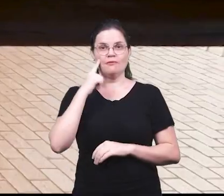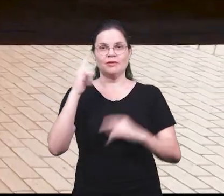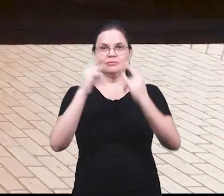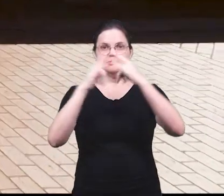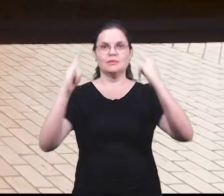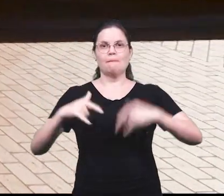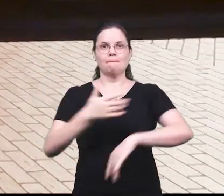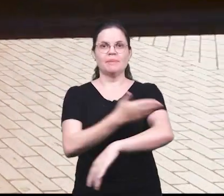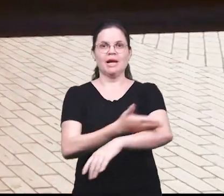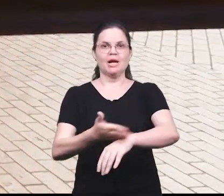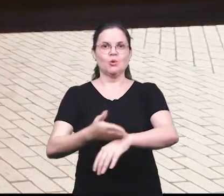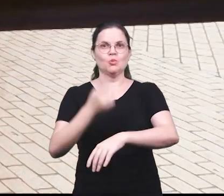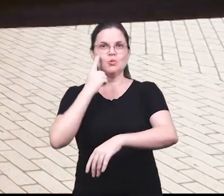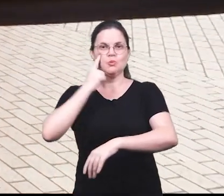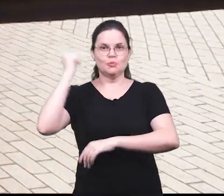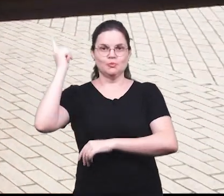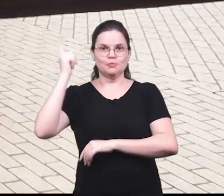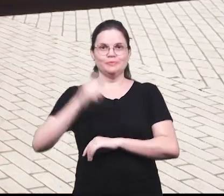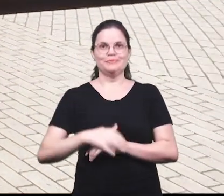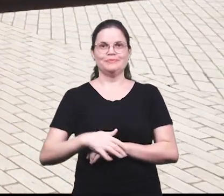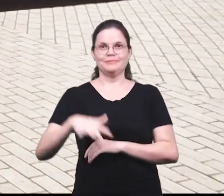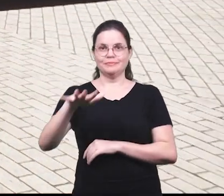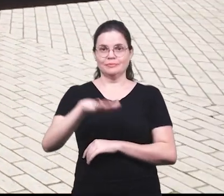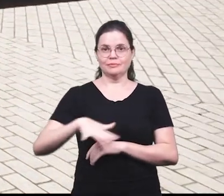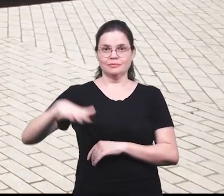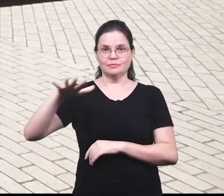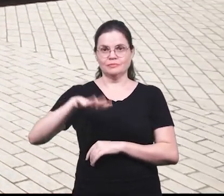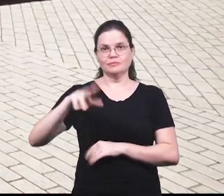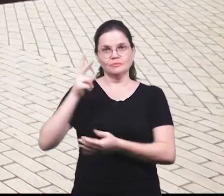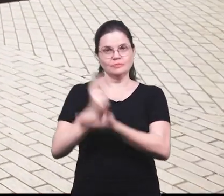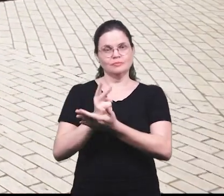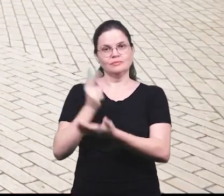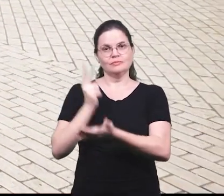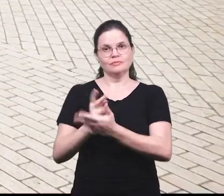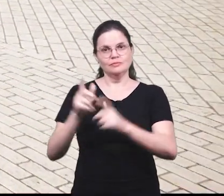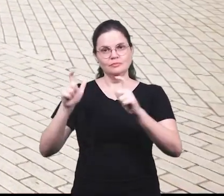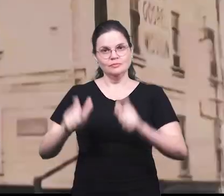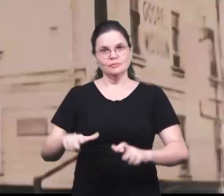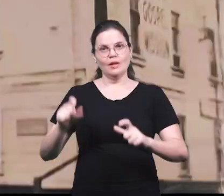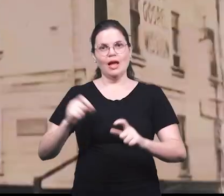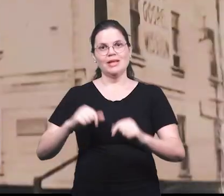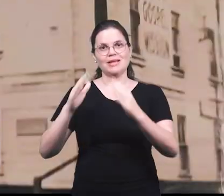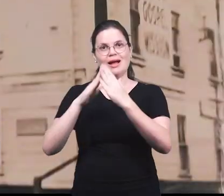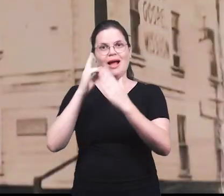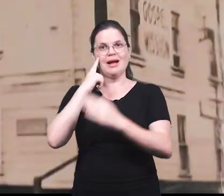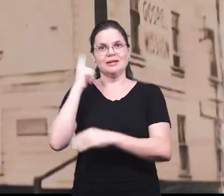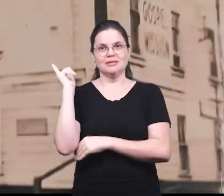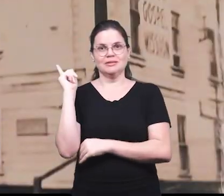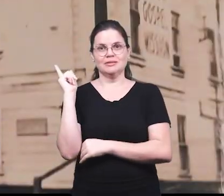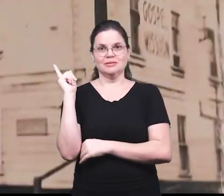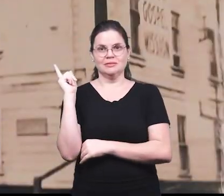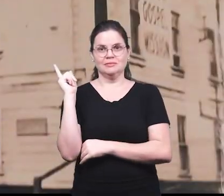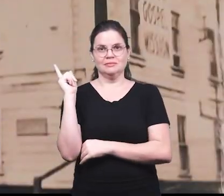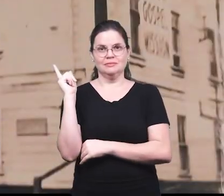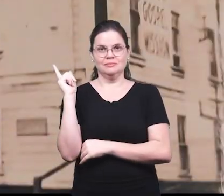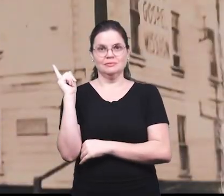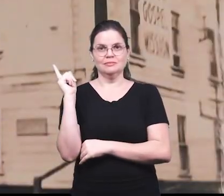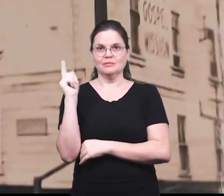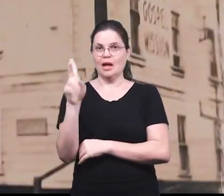toldo, aqui assim, exatamente neste lugar, é esse casarão que vocês veem nessa foto